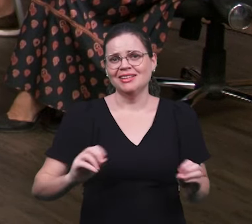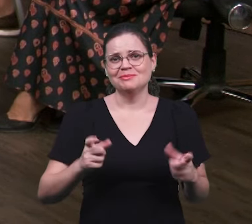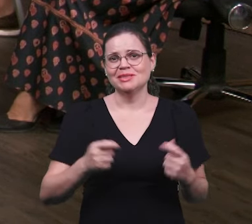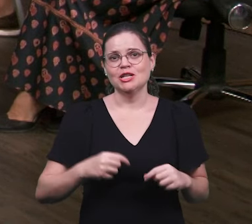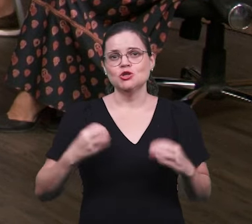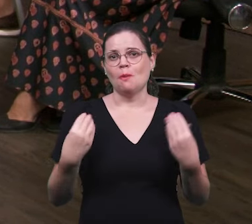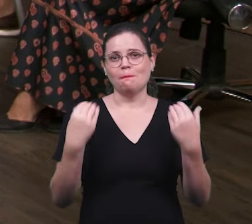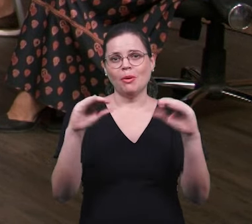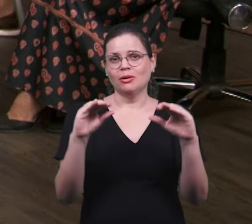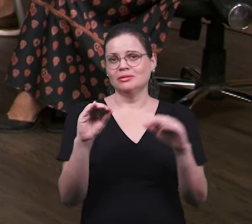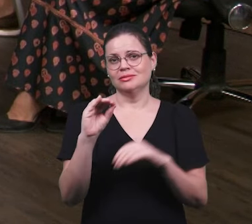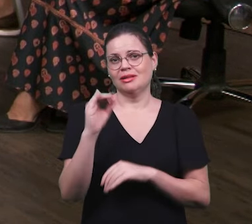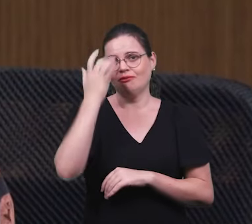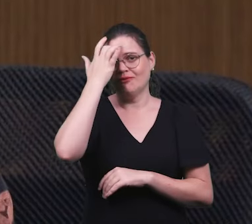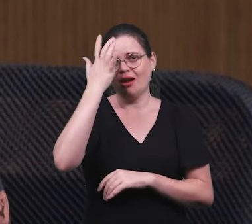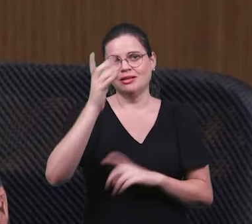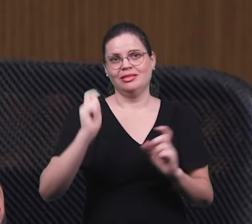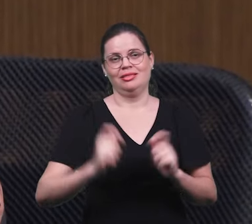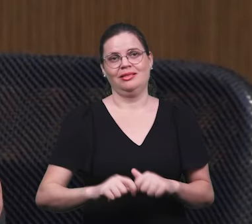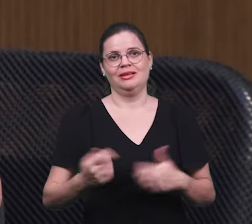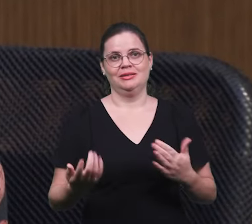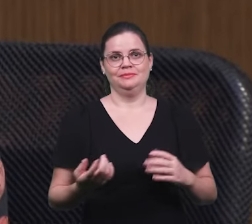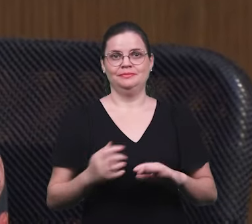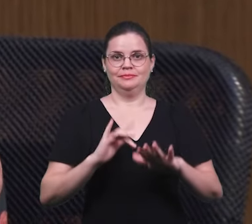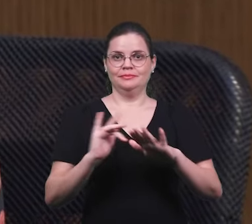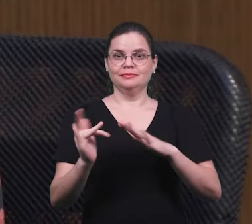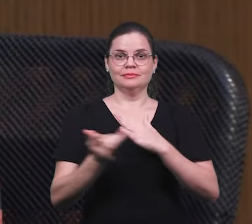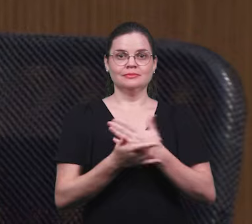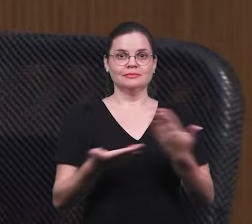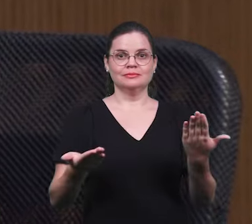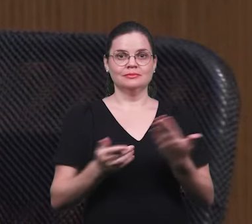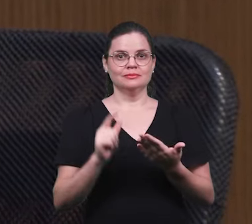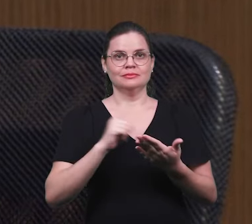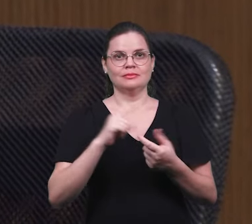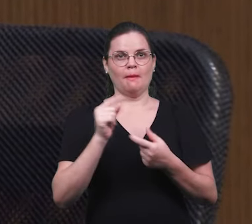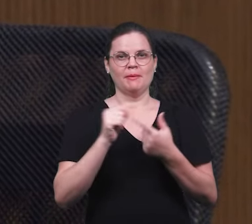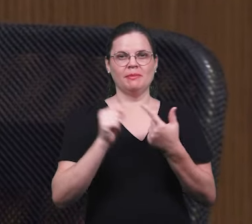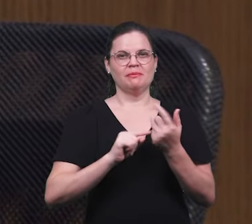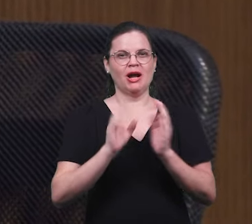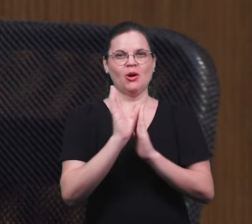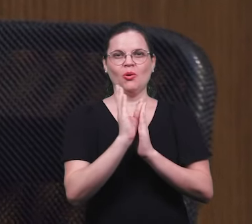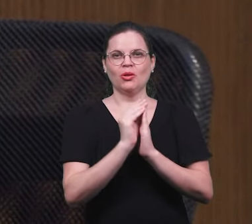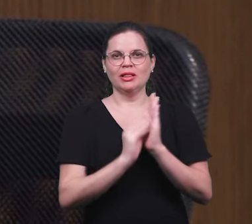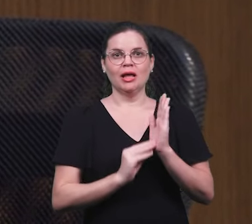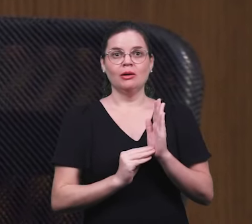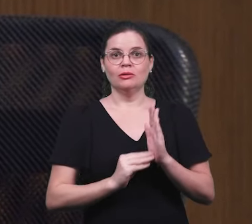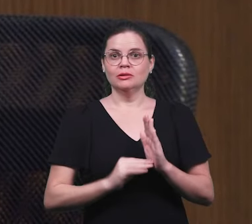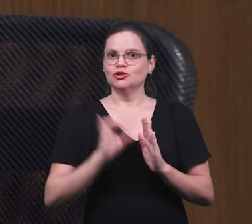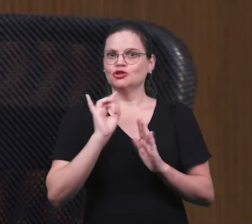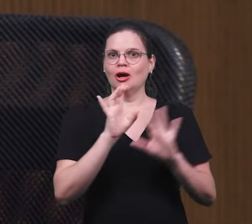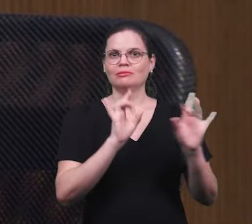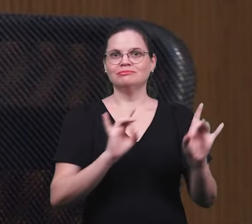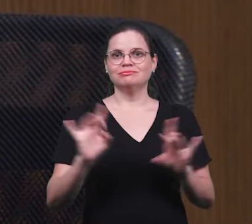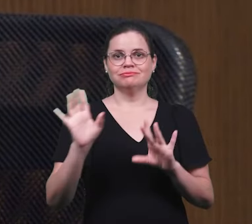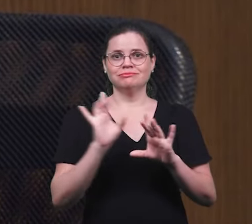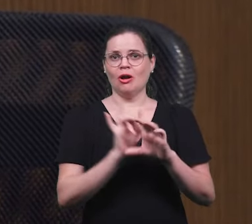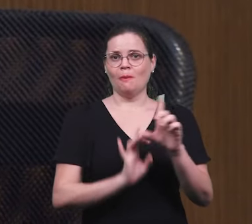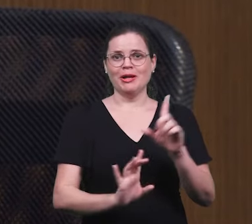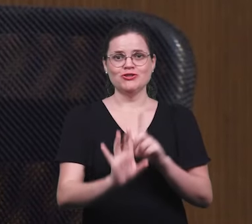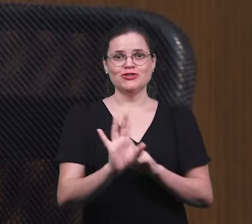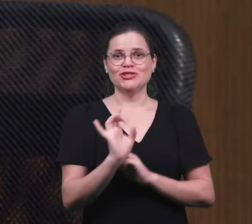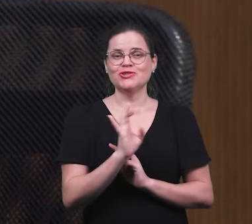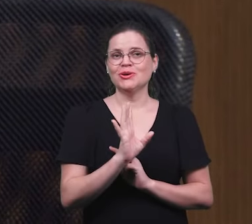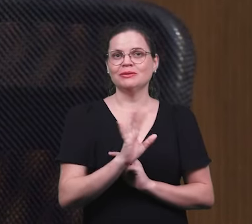uma palavra. As redes sociais da nossa igreja hoje têm tanto conteúdo. Ele reposta, né? Exatamente,